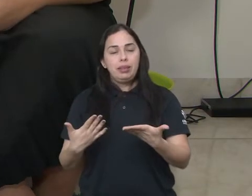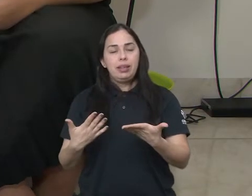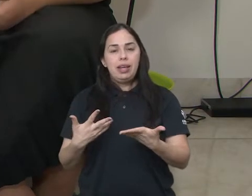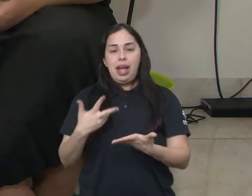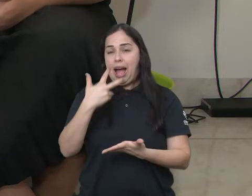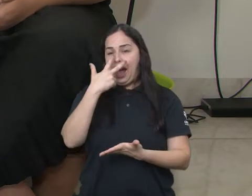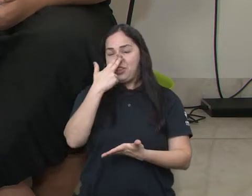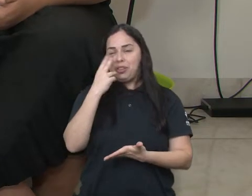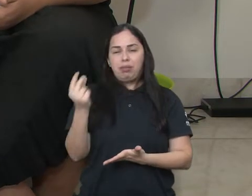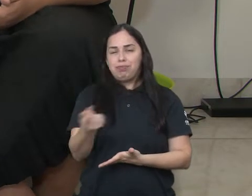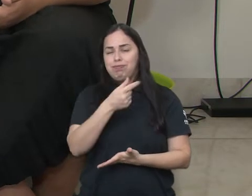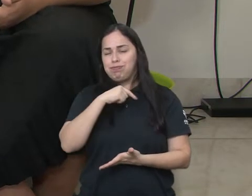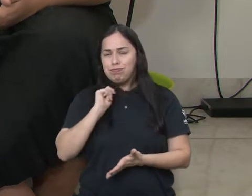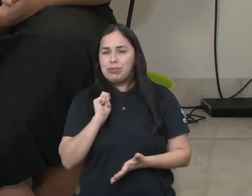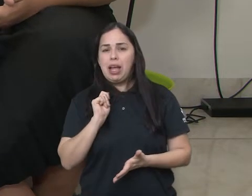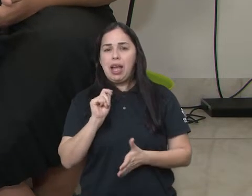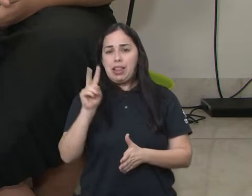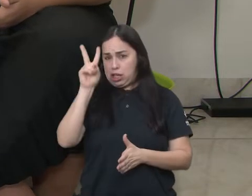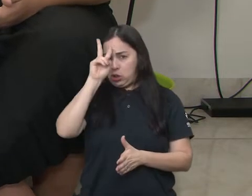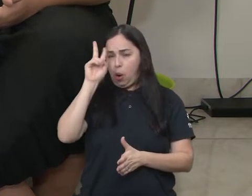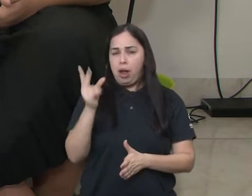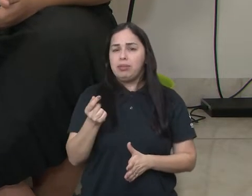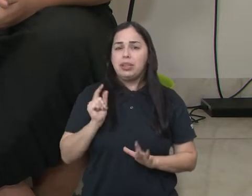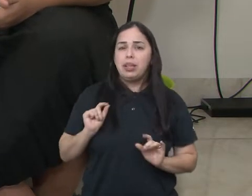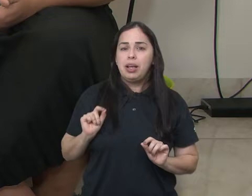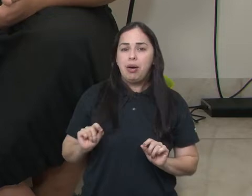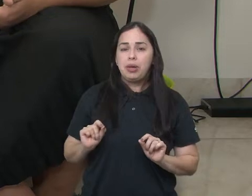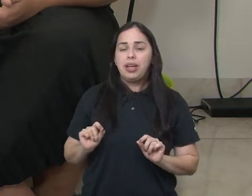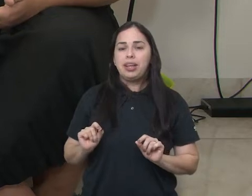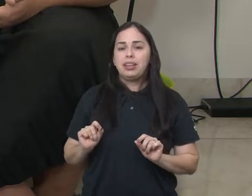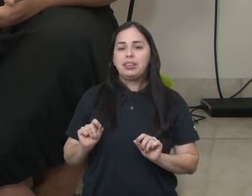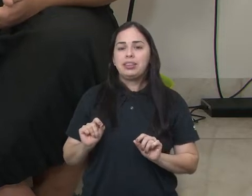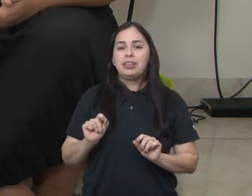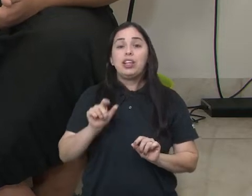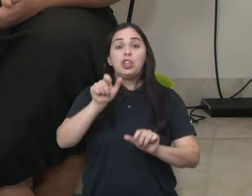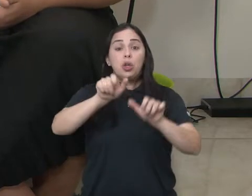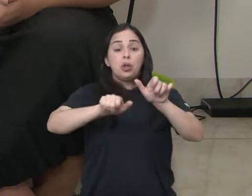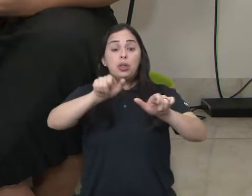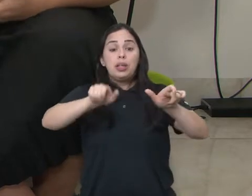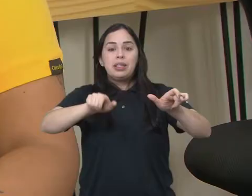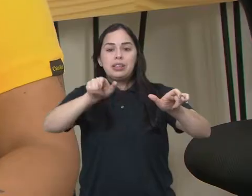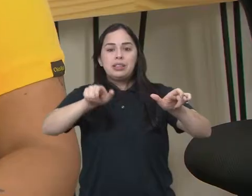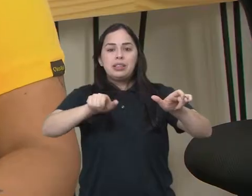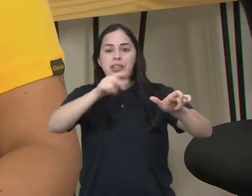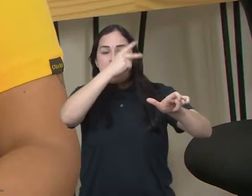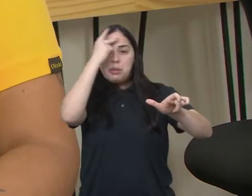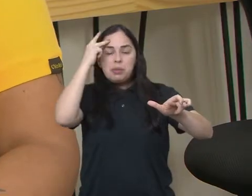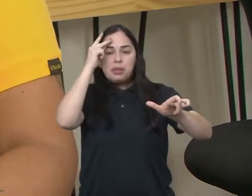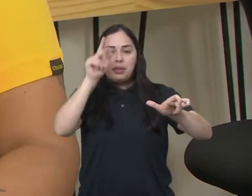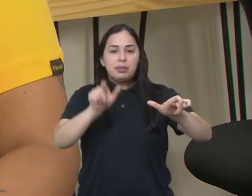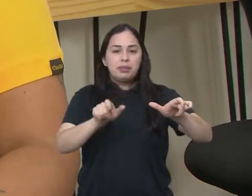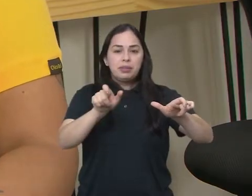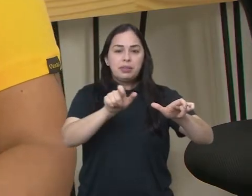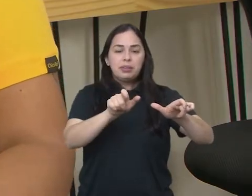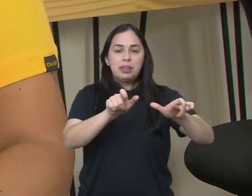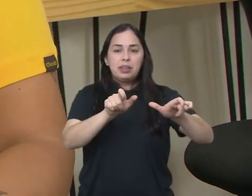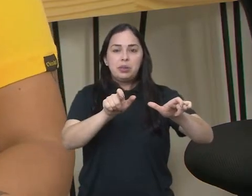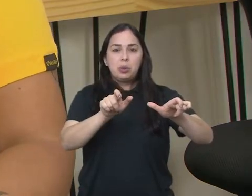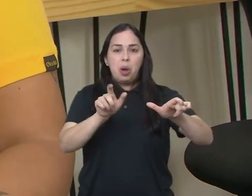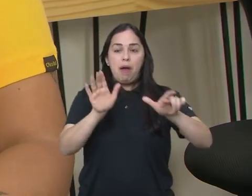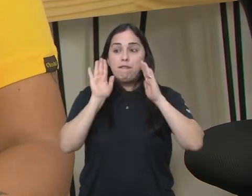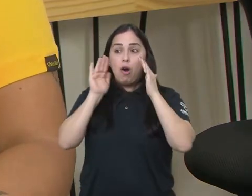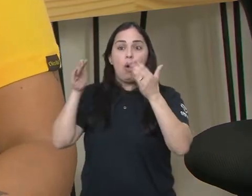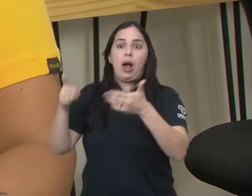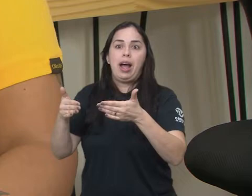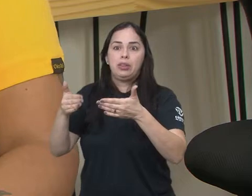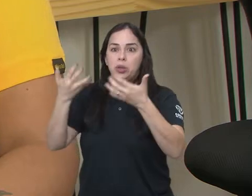acho que o grande sacada da história é justamente essa identificação que todo mundo vai ter. Não tem muito a ver com essa questão da causa animal